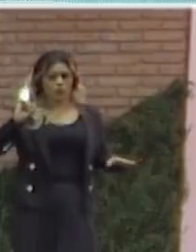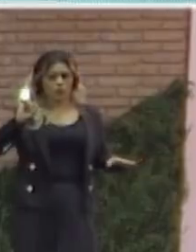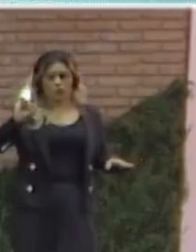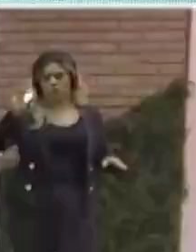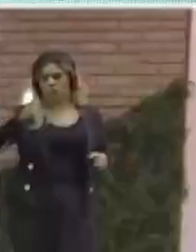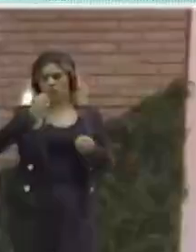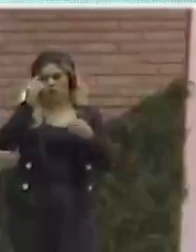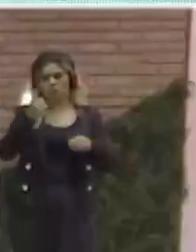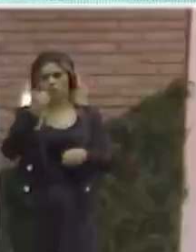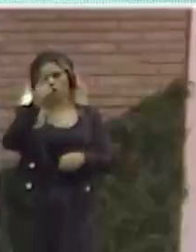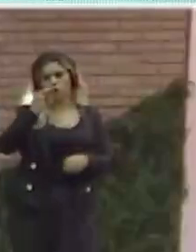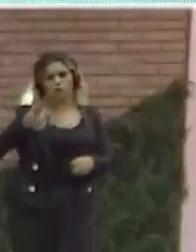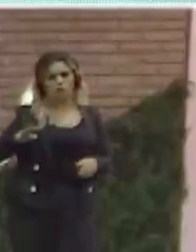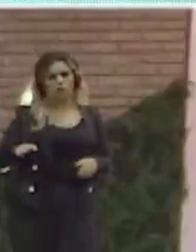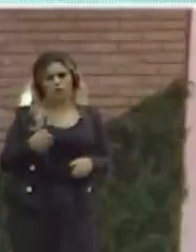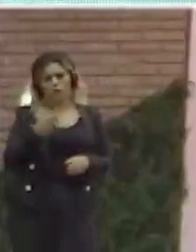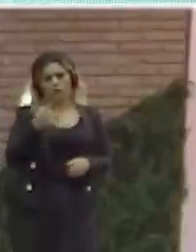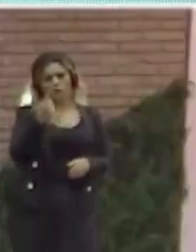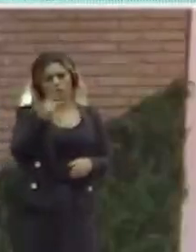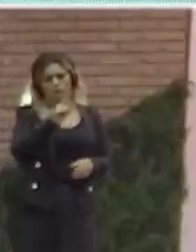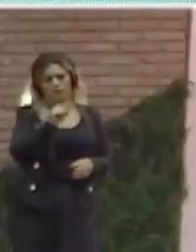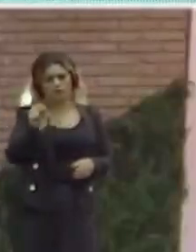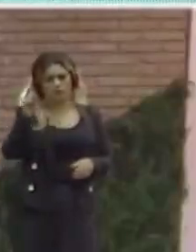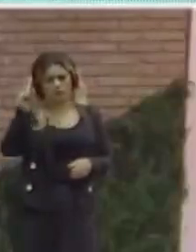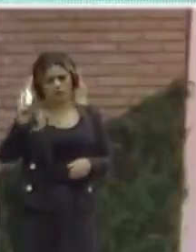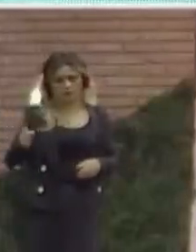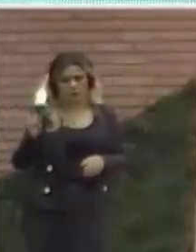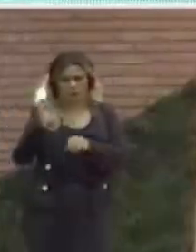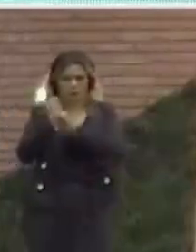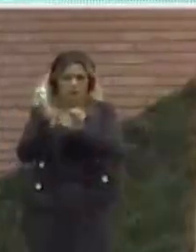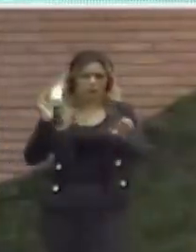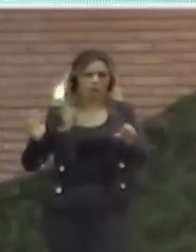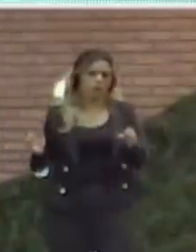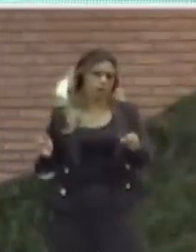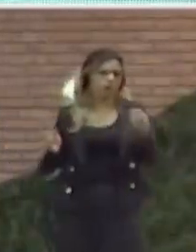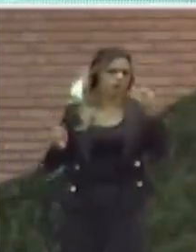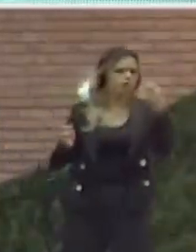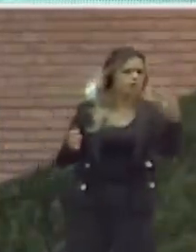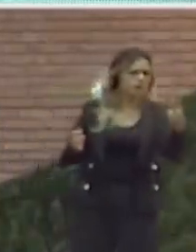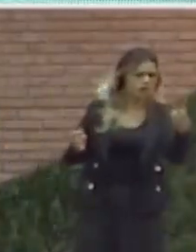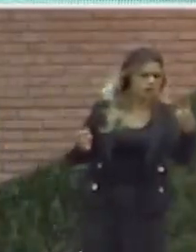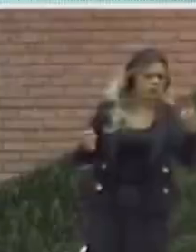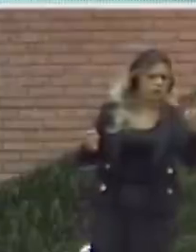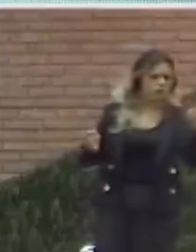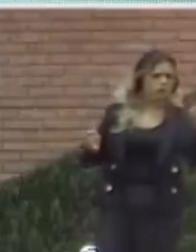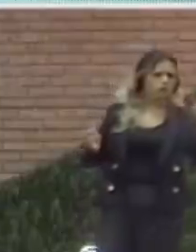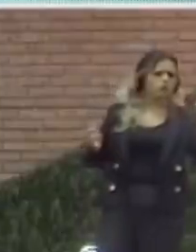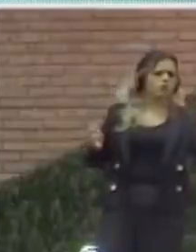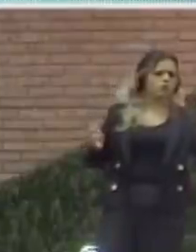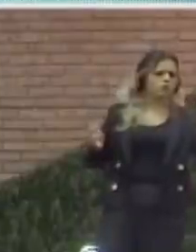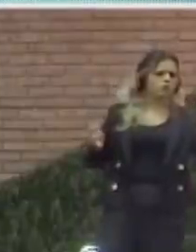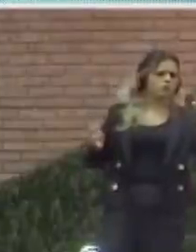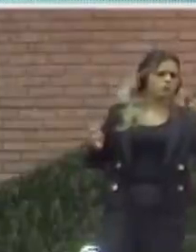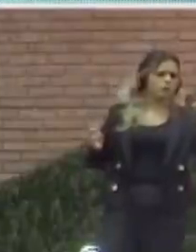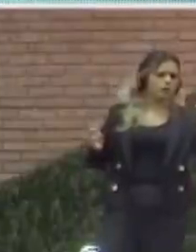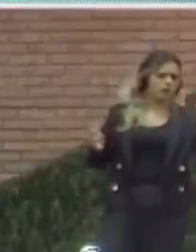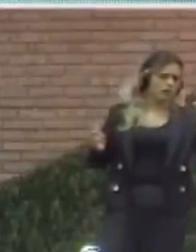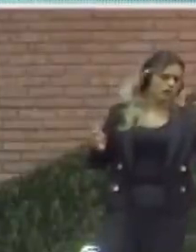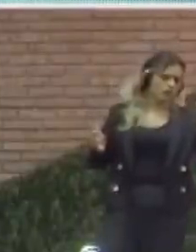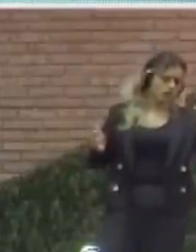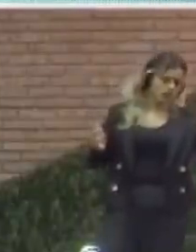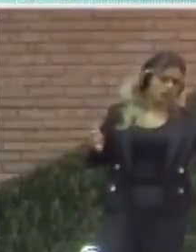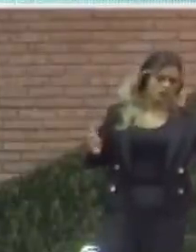informações de 1.100.000 engenheiros para uma população de 200 milhões de habitantes. E desses 1.100.000, aproximadamente